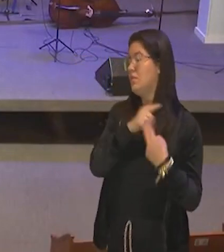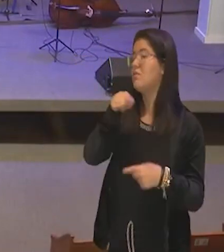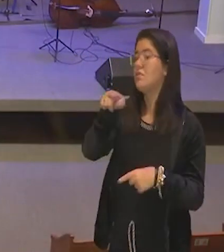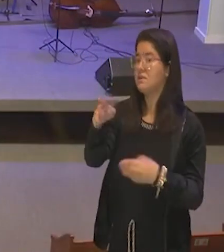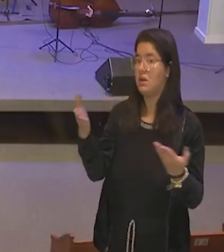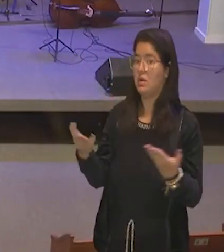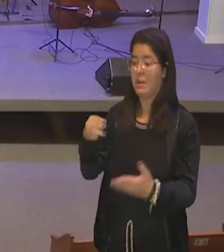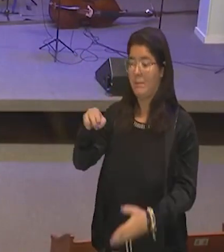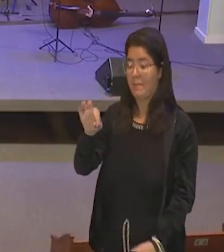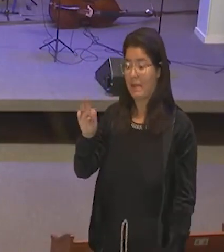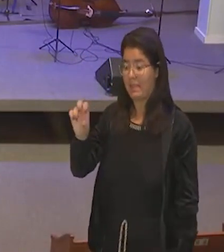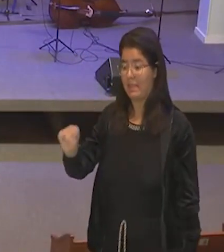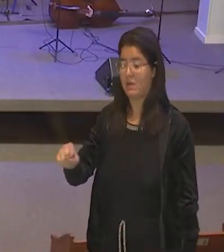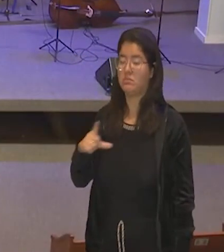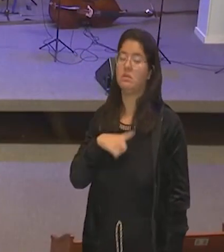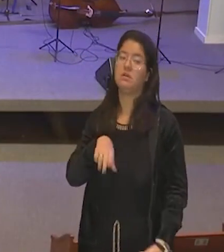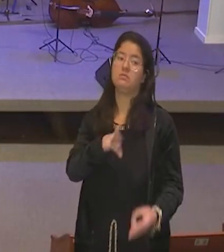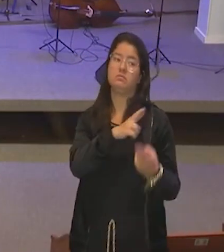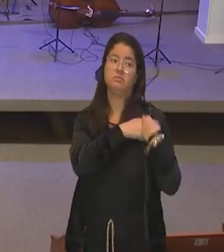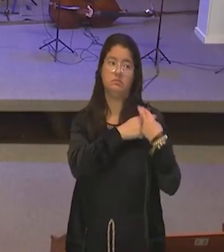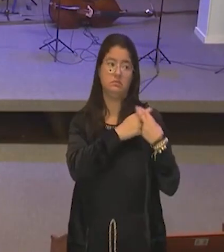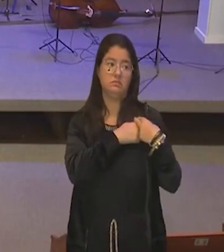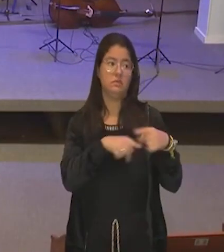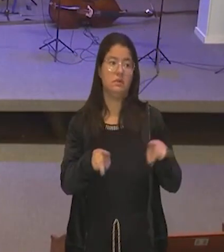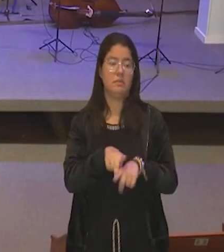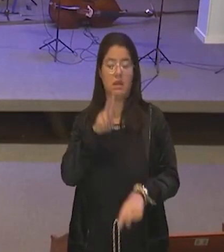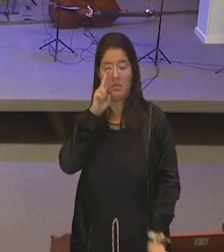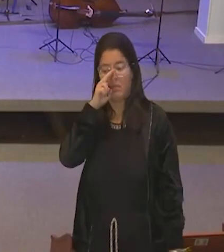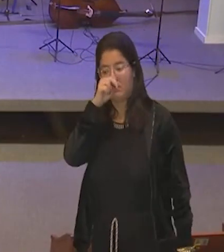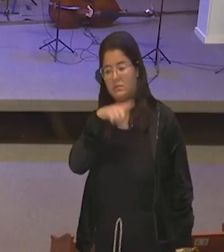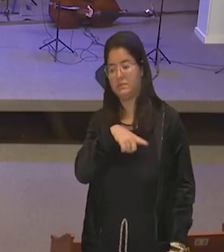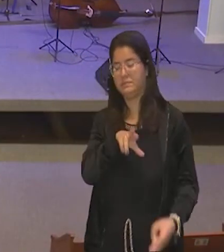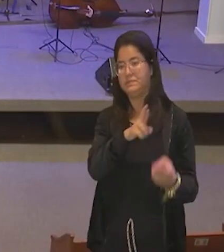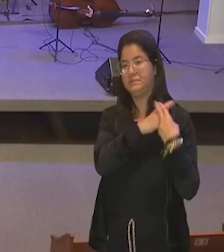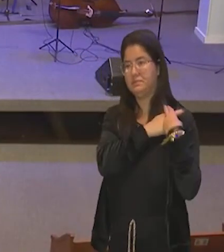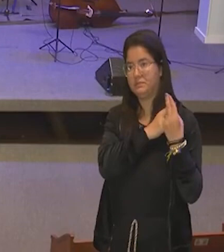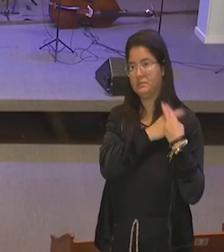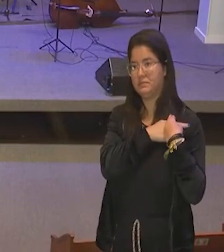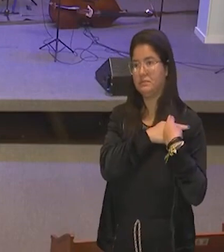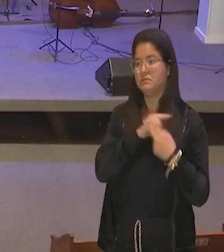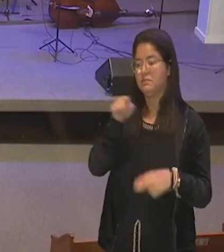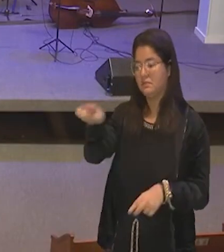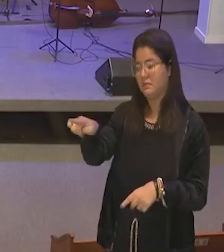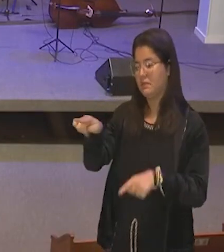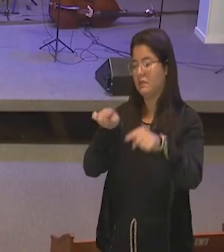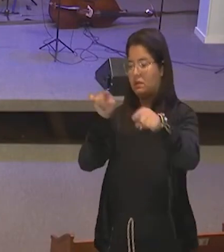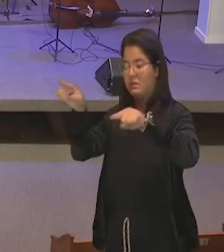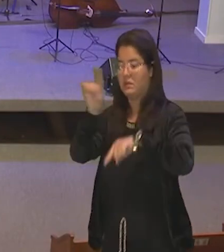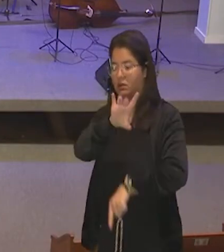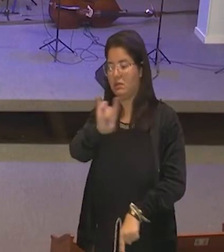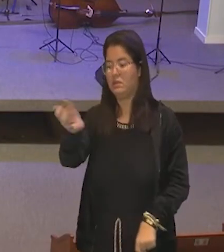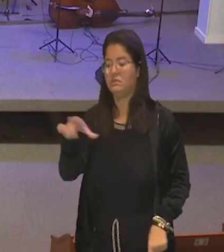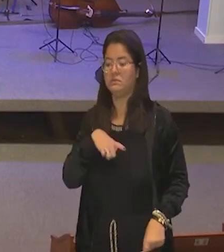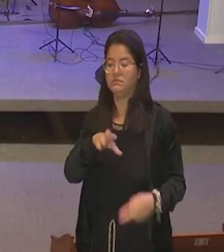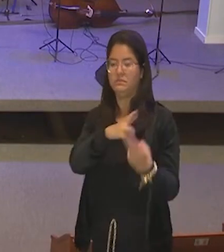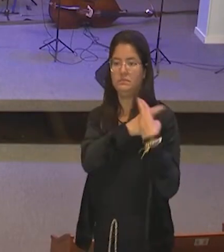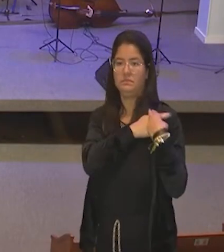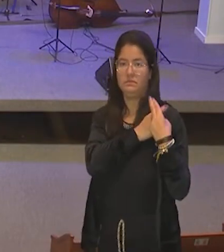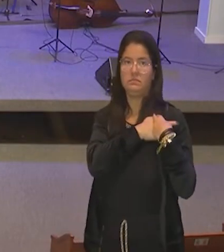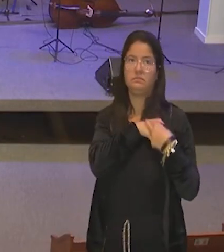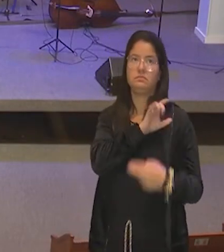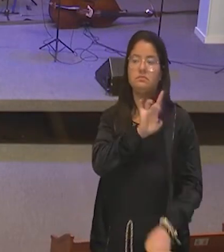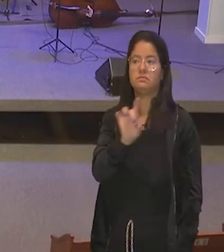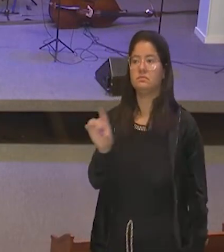estará assumindo a sua responsabilidade, ministro Henrique com a sua responsabilidade, você com a sua, cada um com a sua